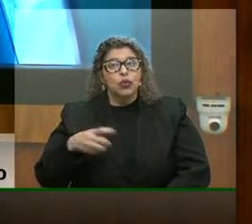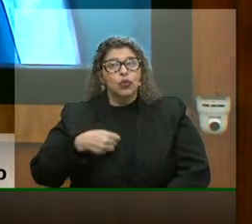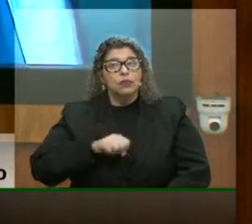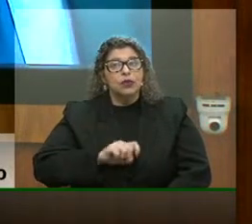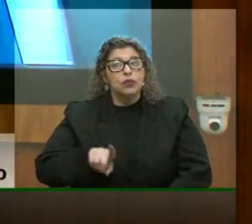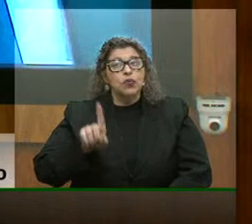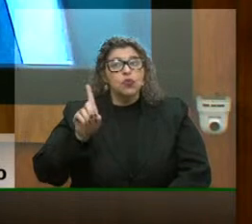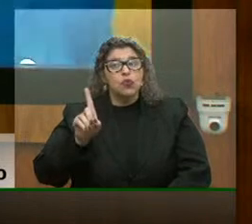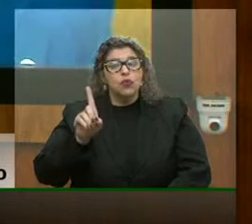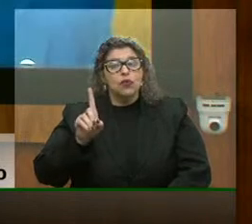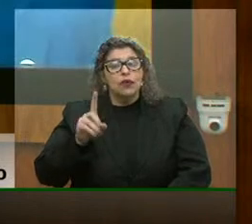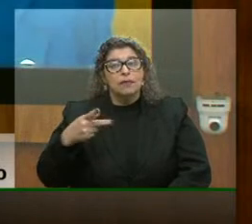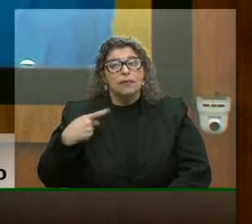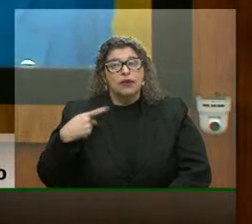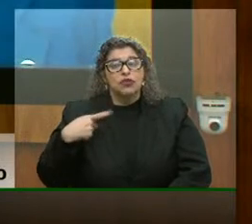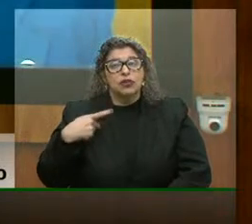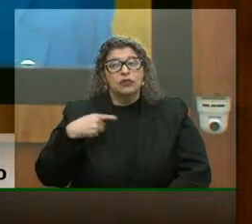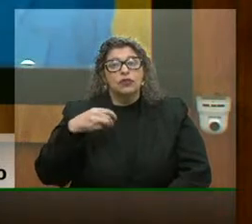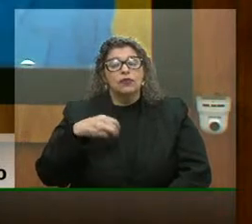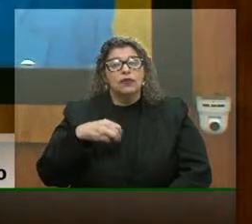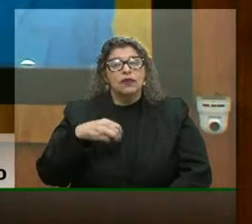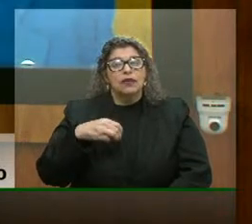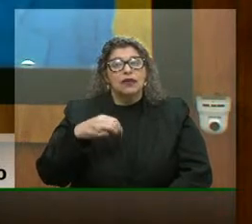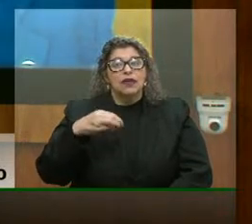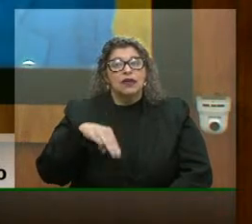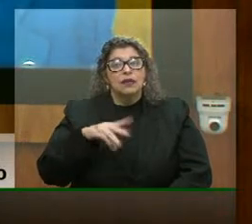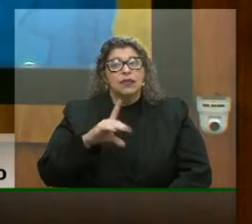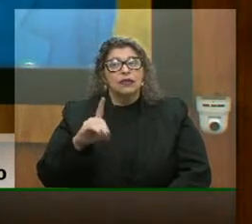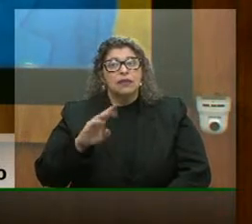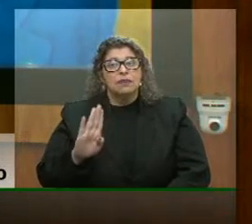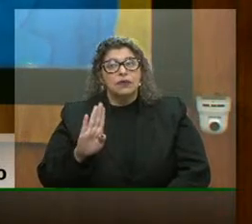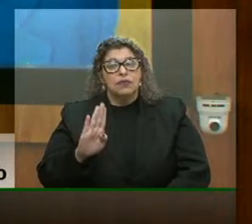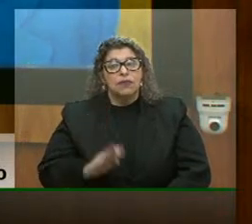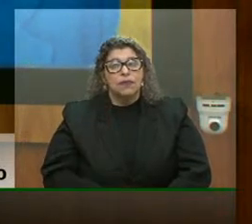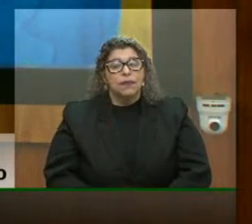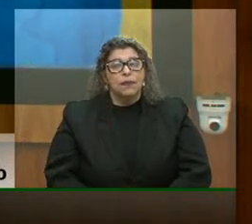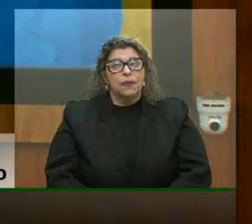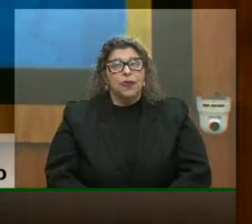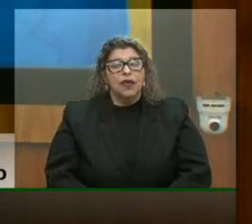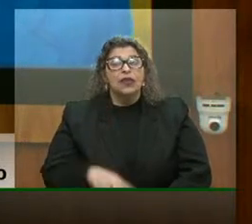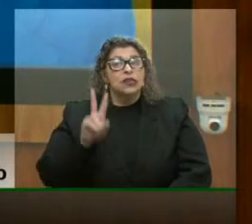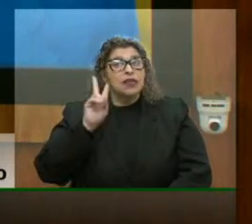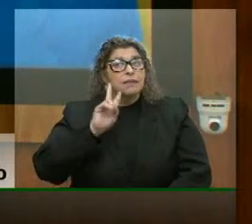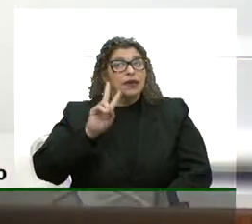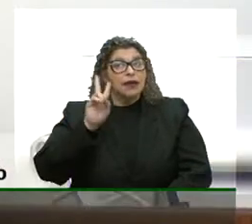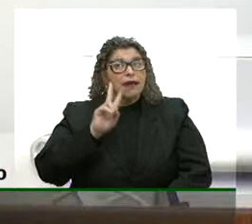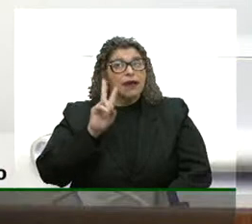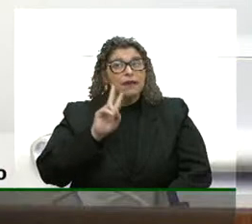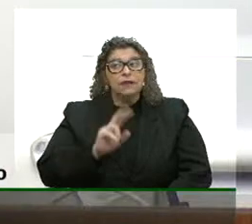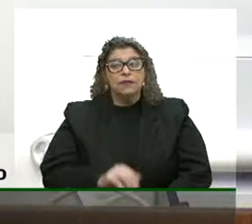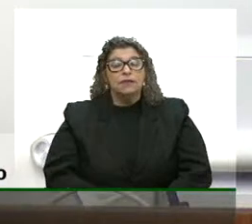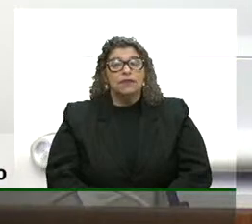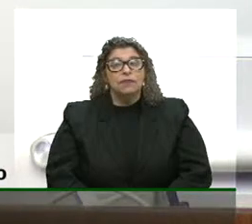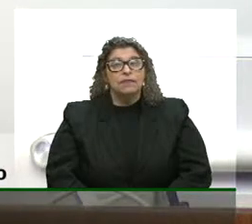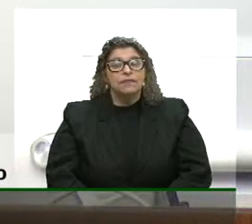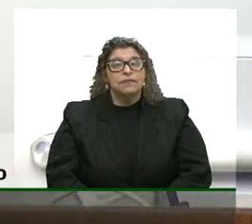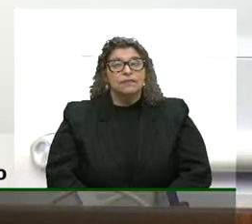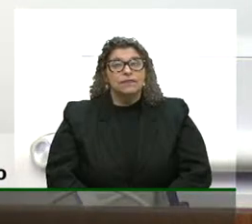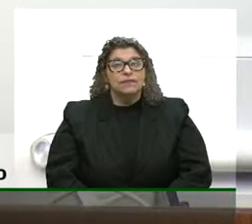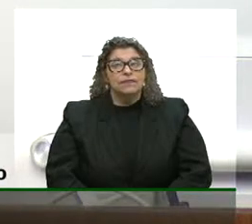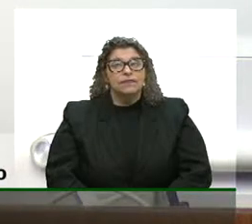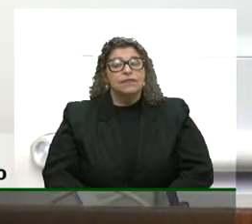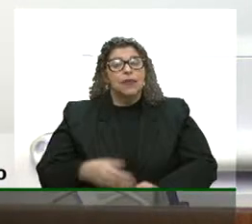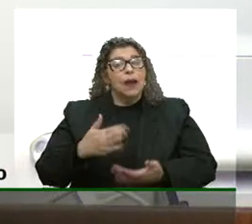1 pela bancada do PSDB, com a palavra. Só salientando que, com